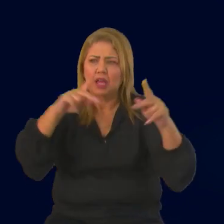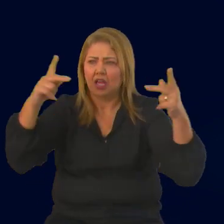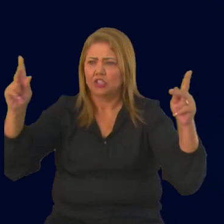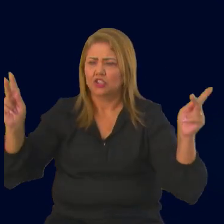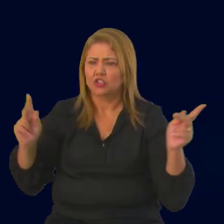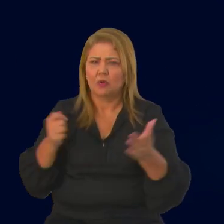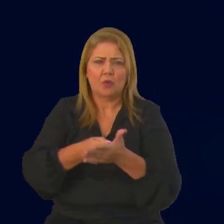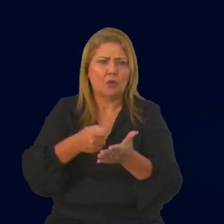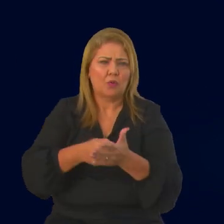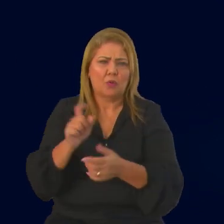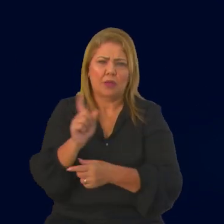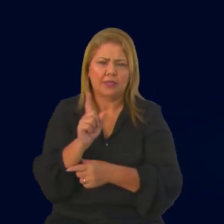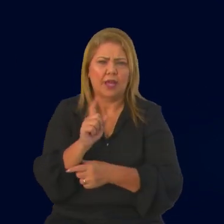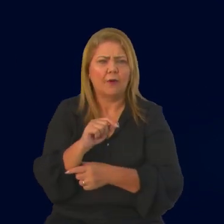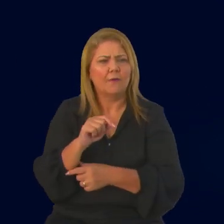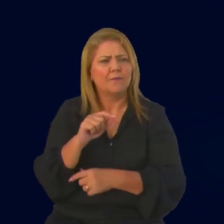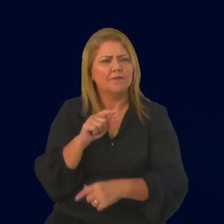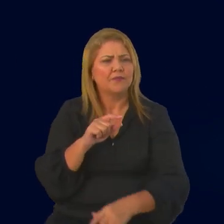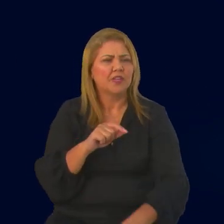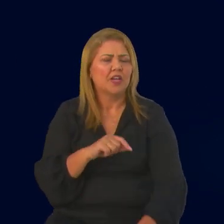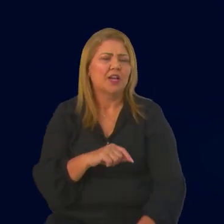O que que te tira do sério?